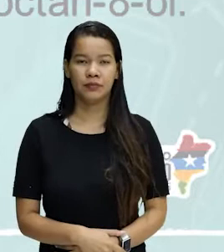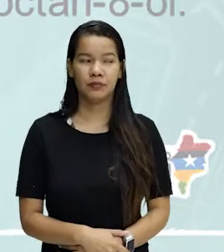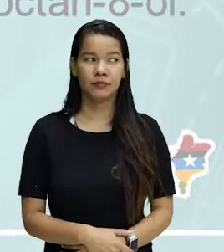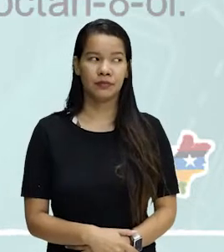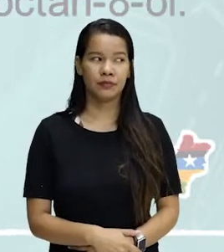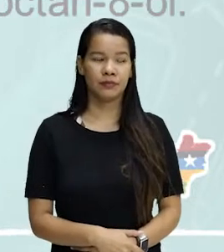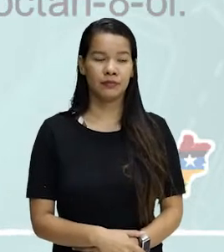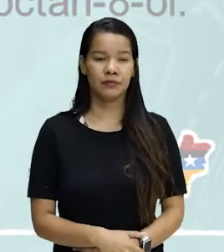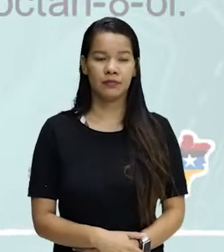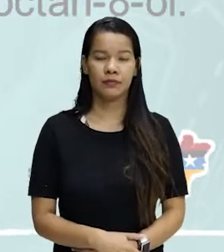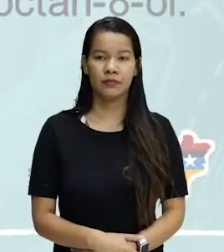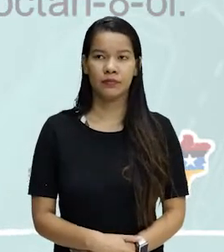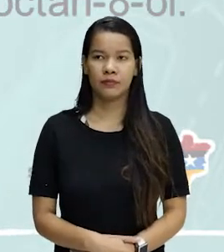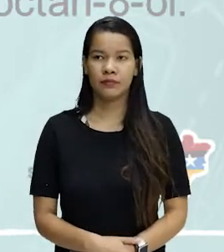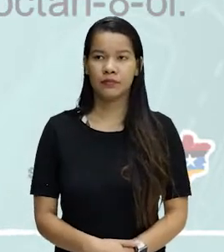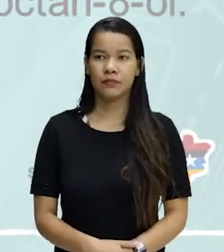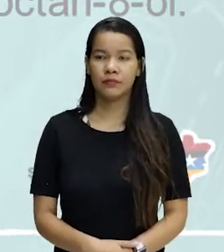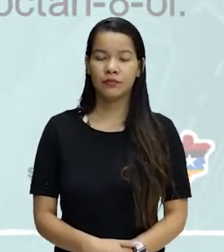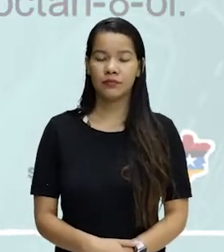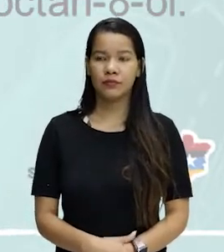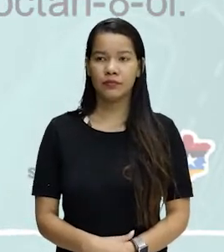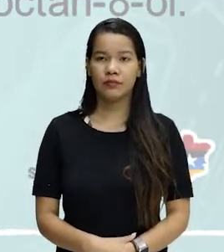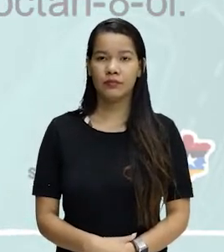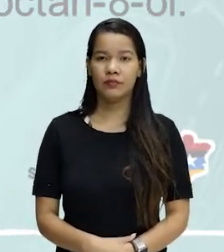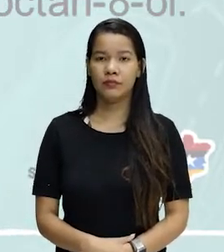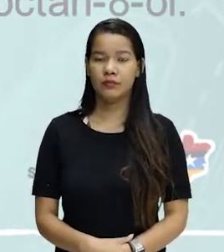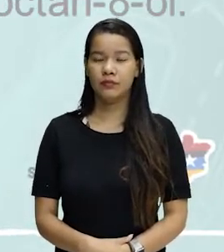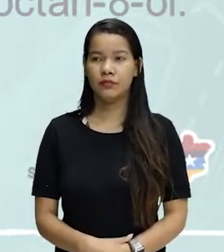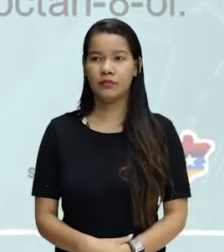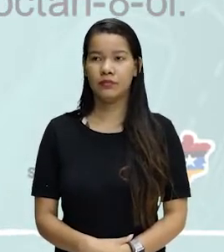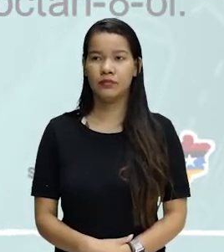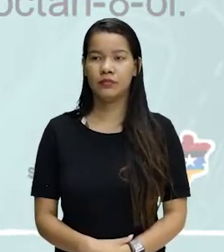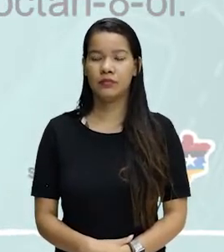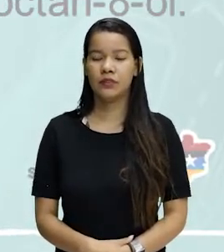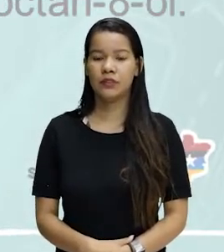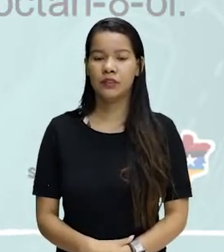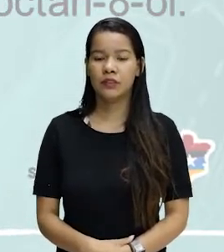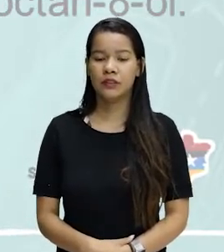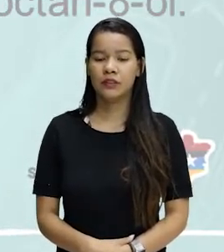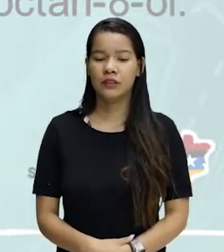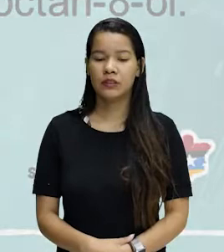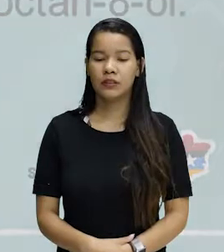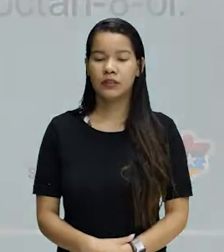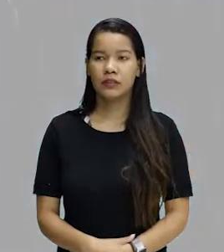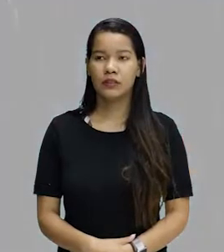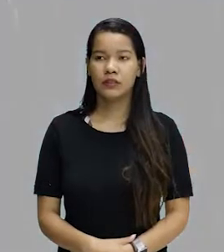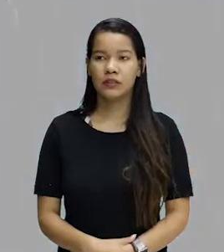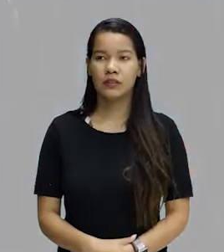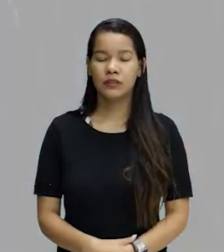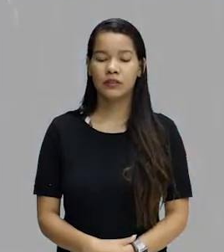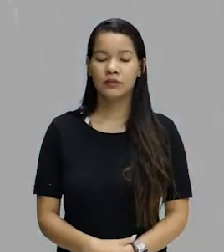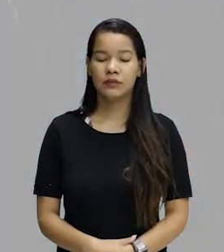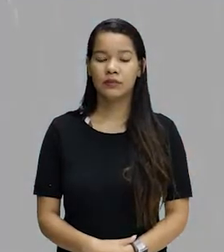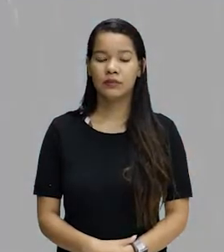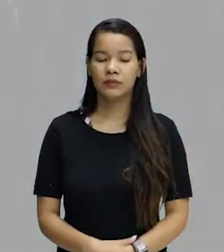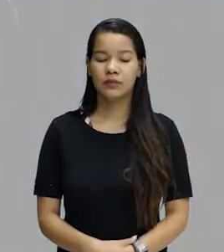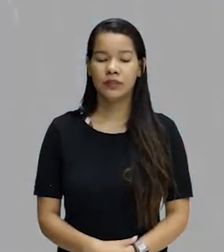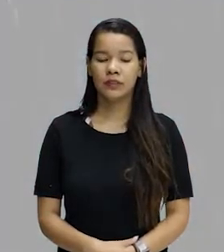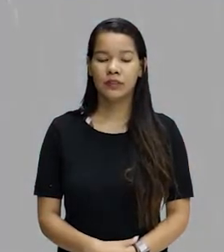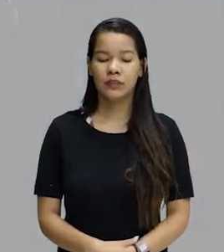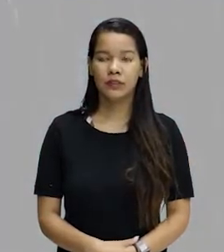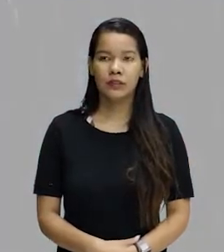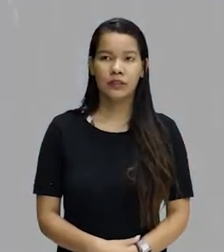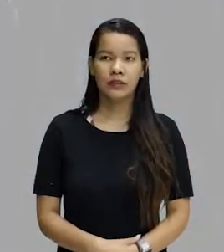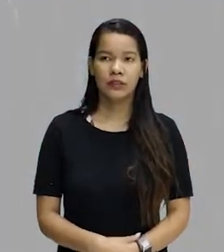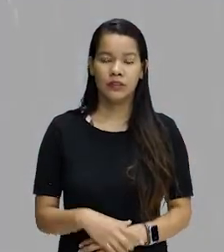composto 1, terpeno natural, encontrado em plantas, no composto 2. Beleza?